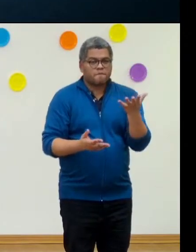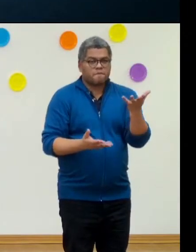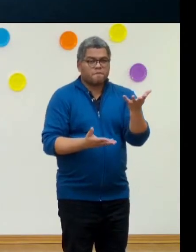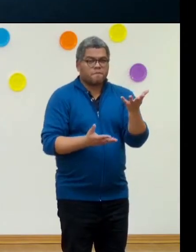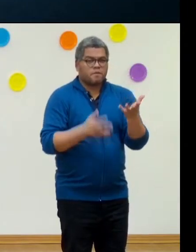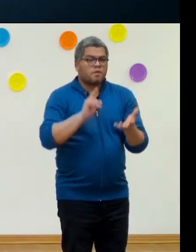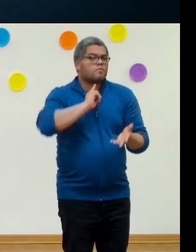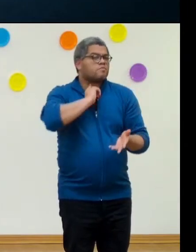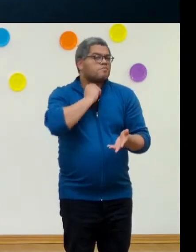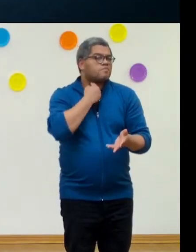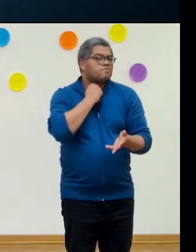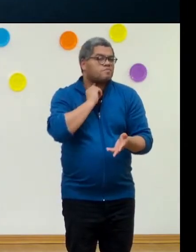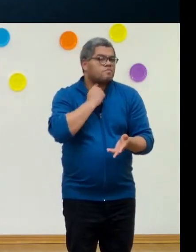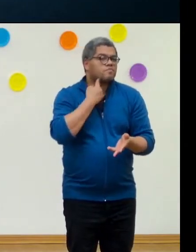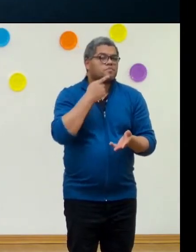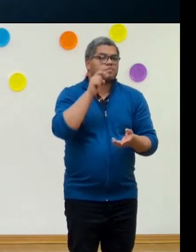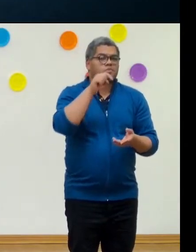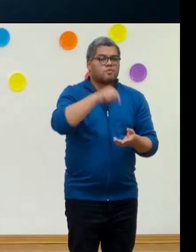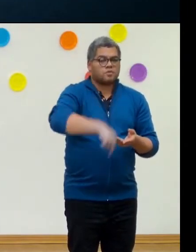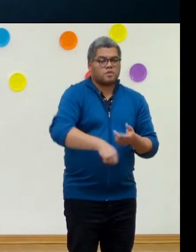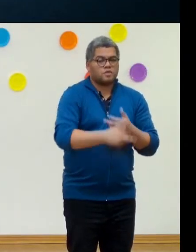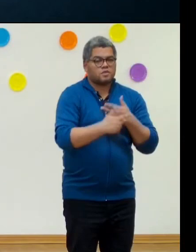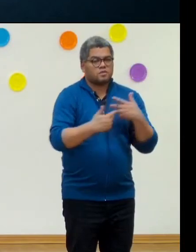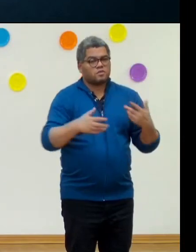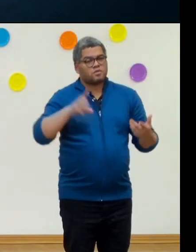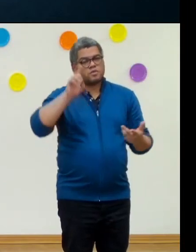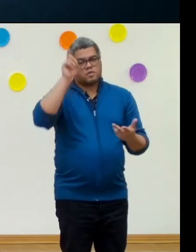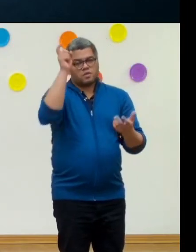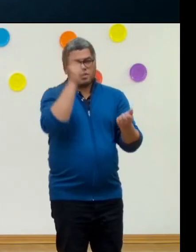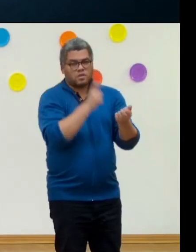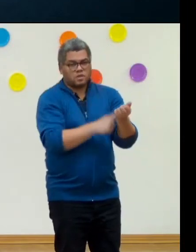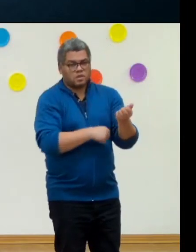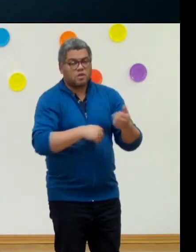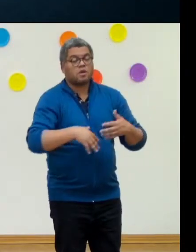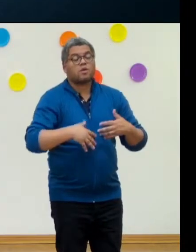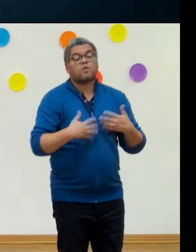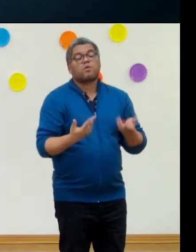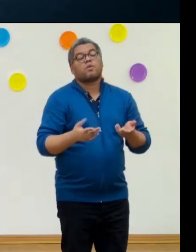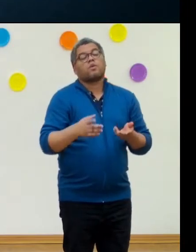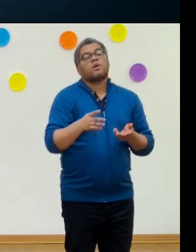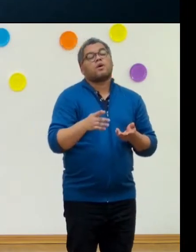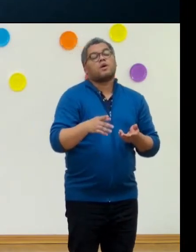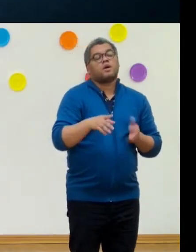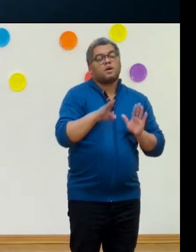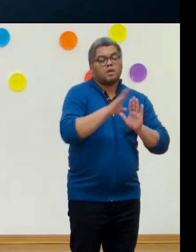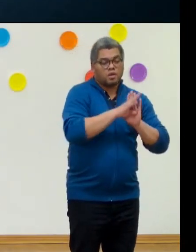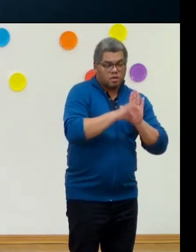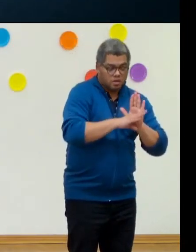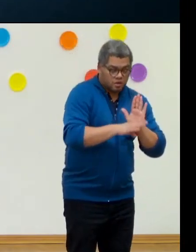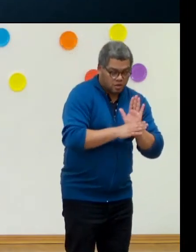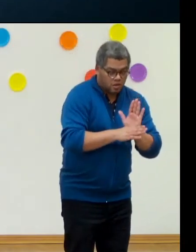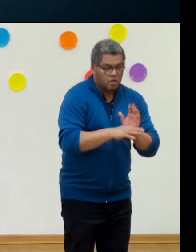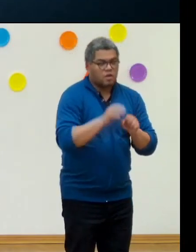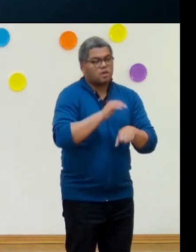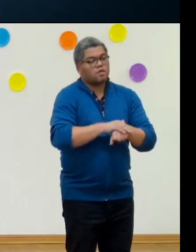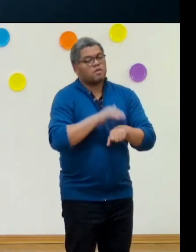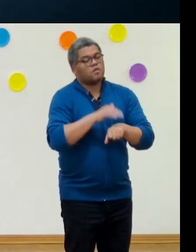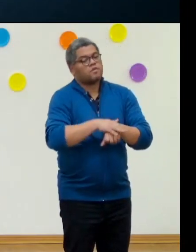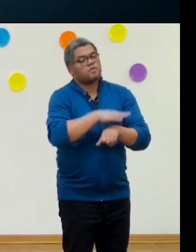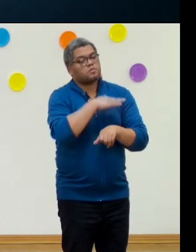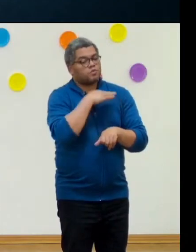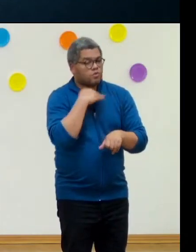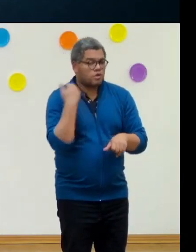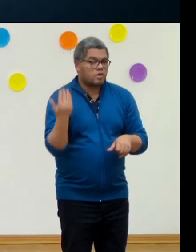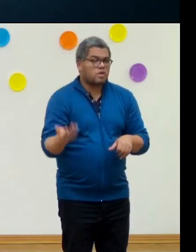idolatria. Por essas coisas que vem a ira de Deus. Qual é a ordem de Paulo? Faça morrer. Felipe, faça morrer. Marcelo,